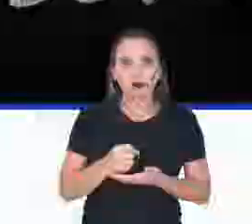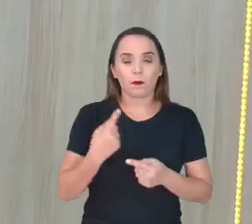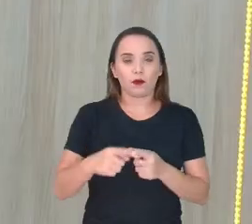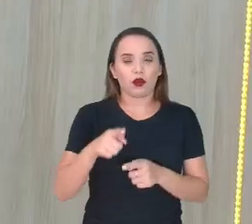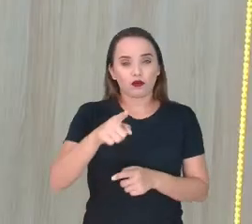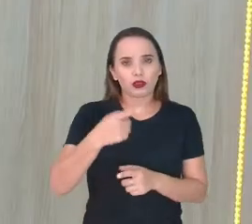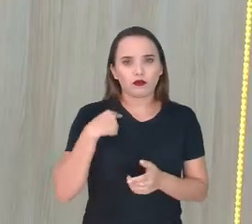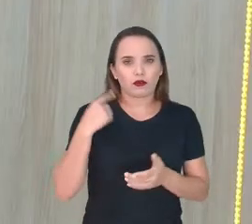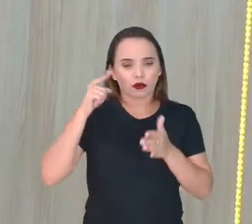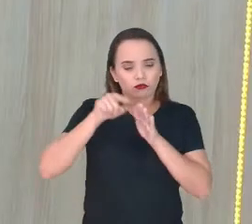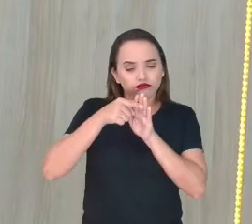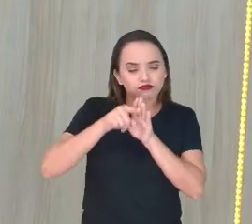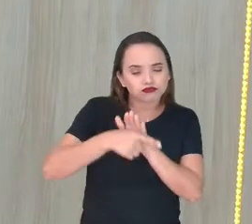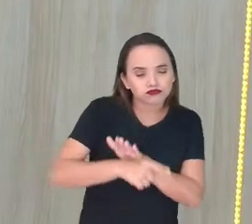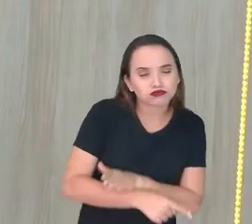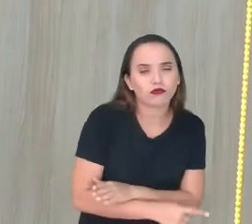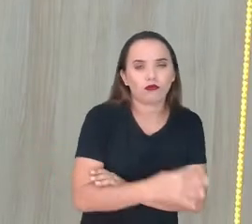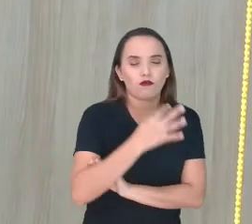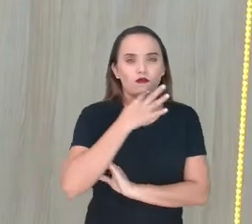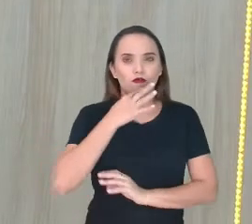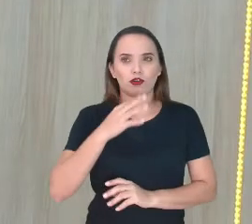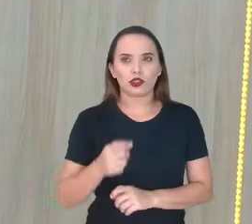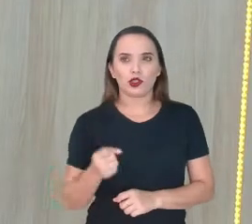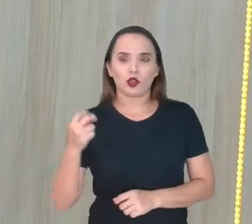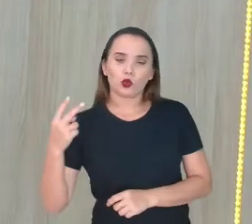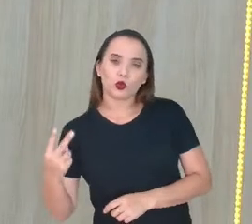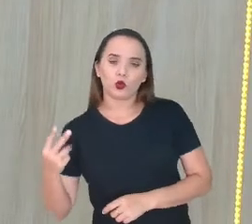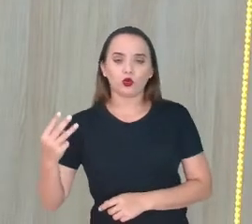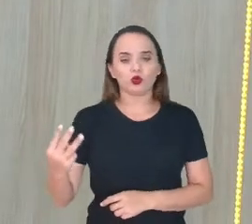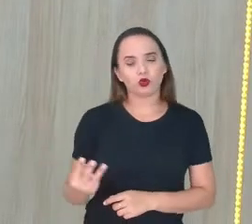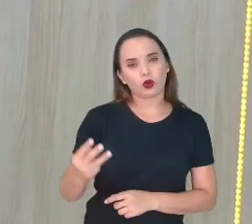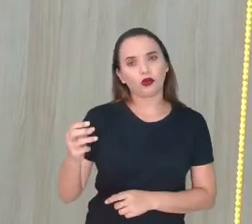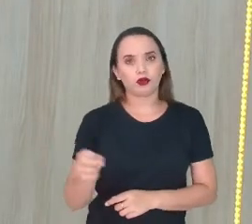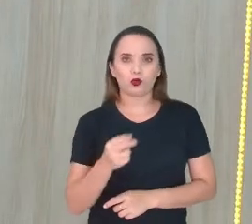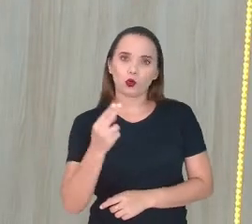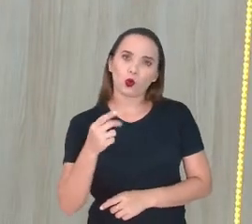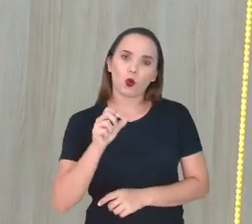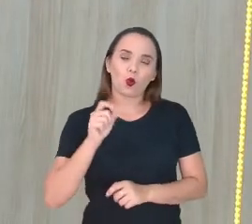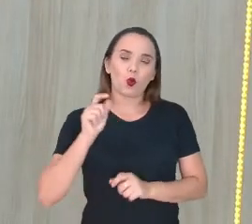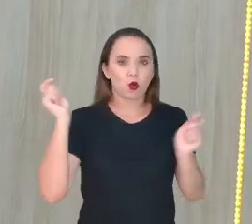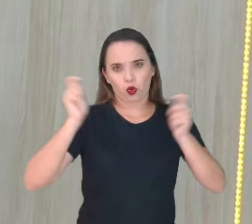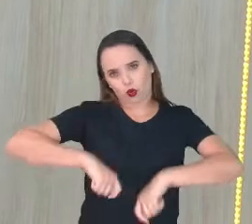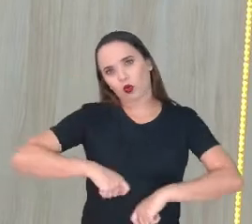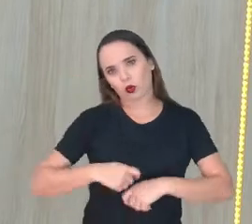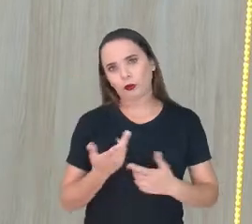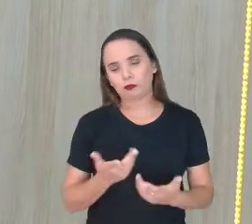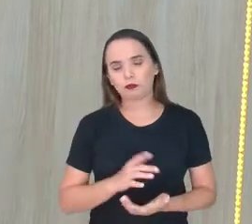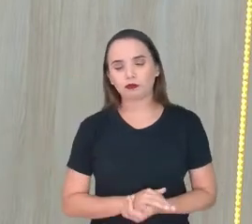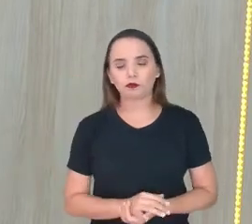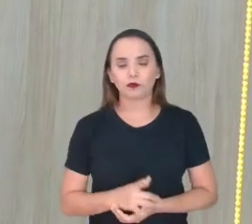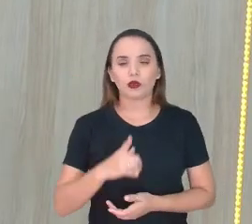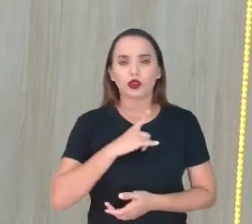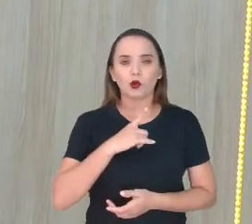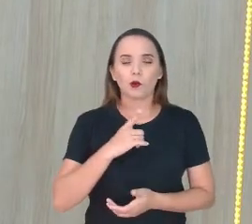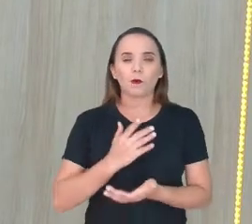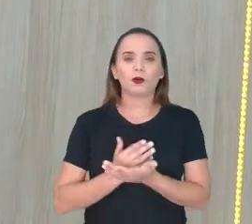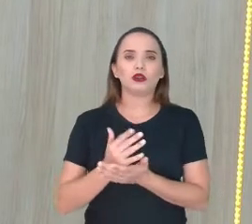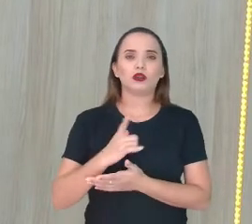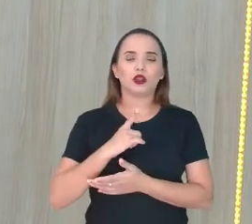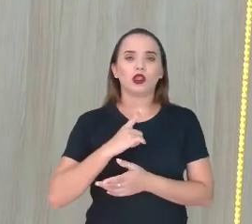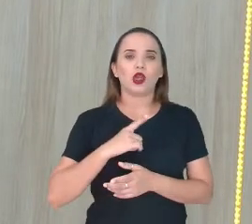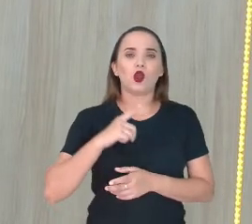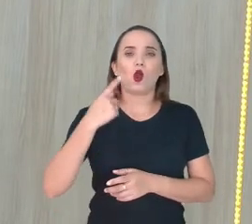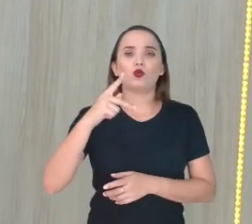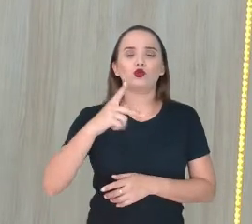em um tipo ou dois, né, ou três, no que vocês conseguirem. E aí você consegue ter um modelinho